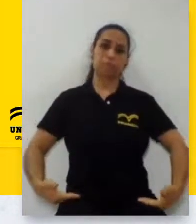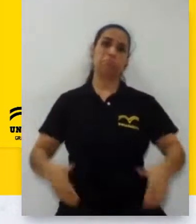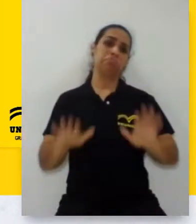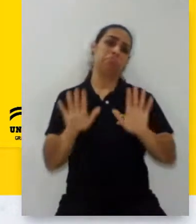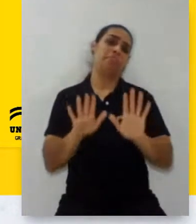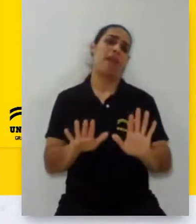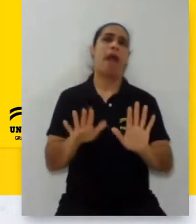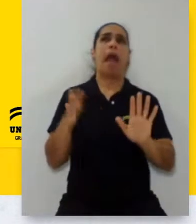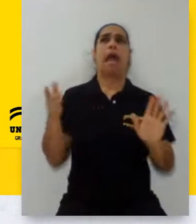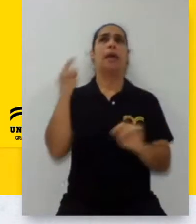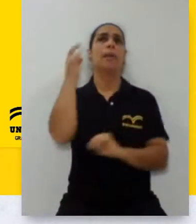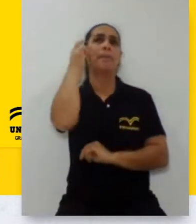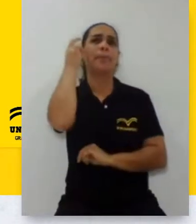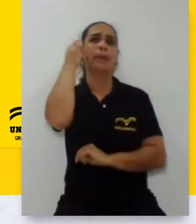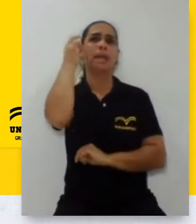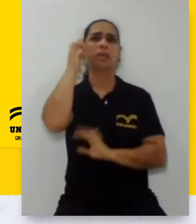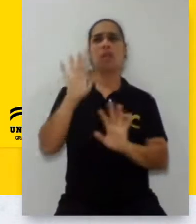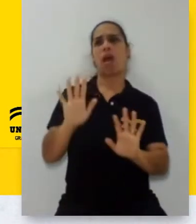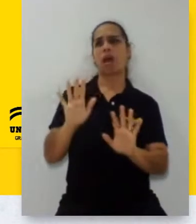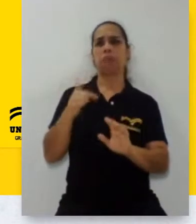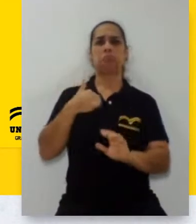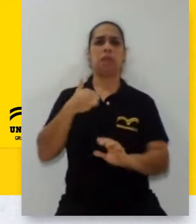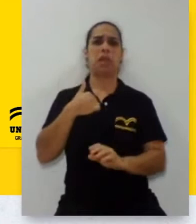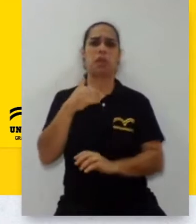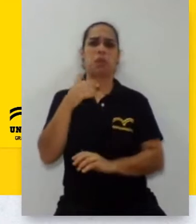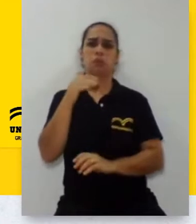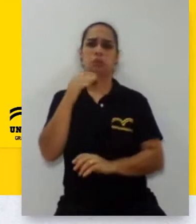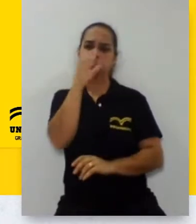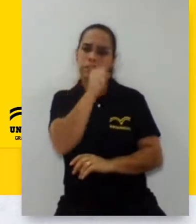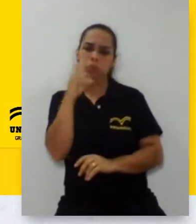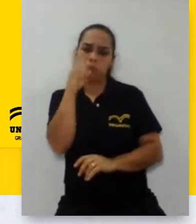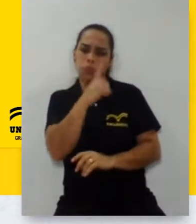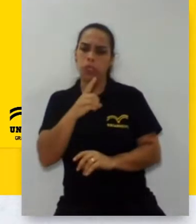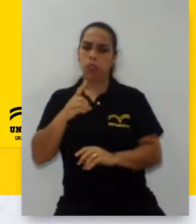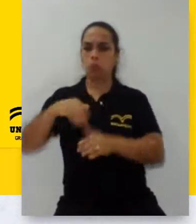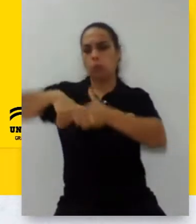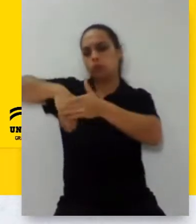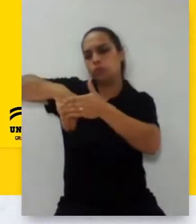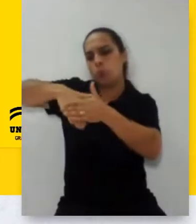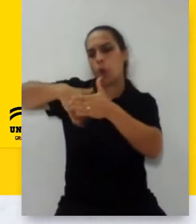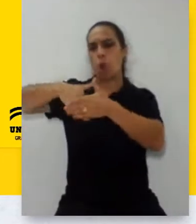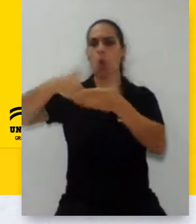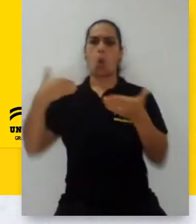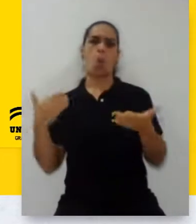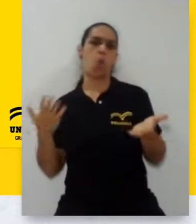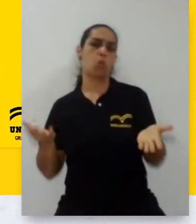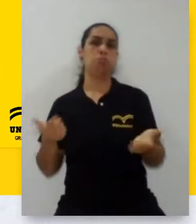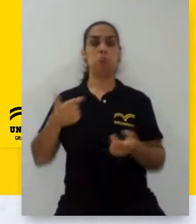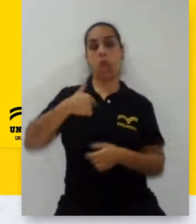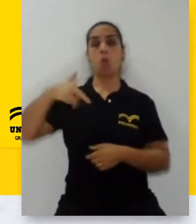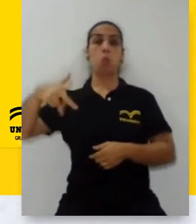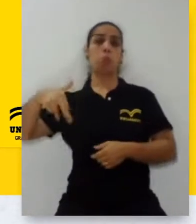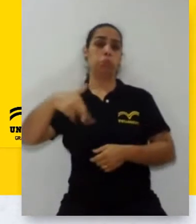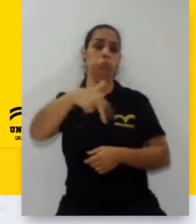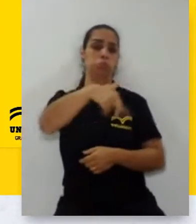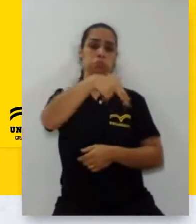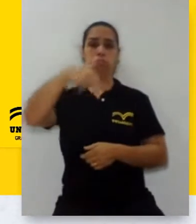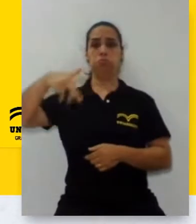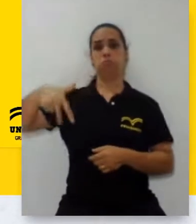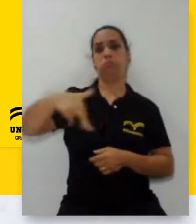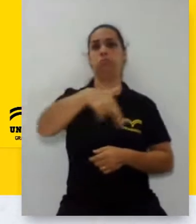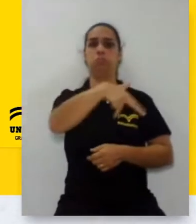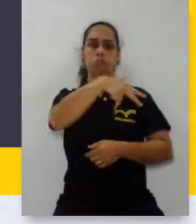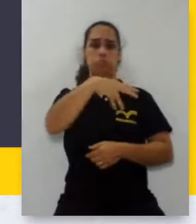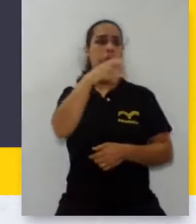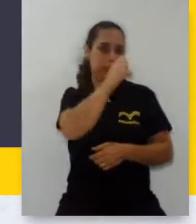fim de semana, eu saio para caminhar de vez em quando na semana, enfim. Nós temos uma diferença, tem o sedentário